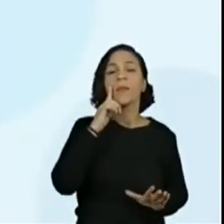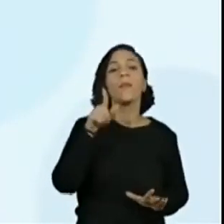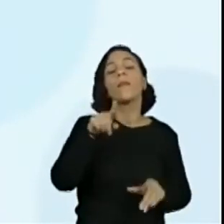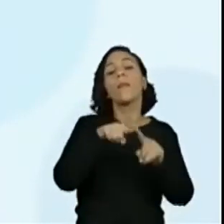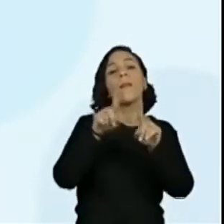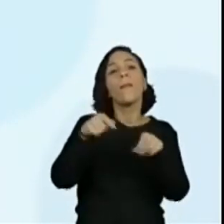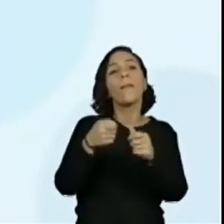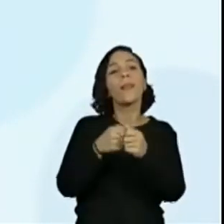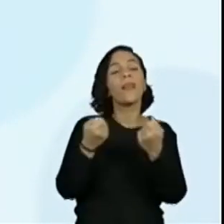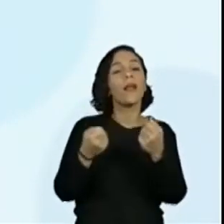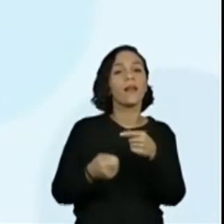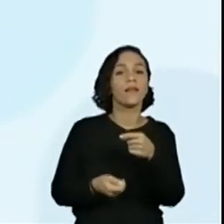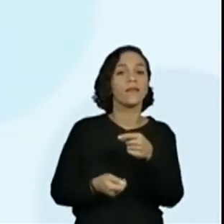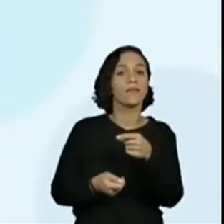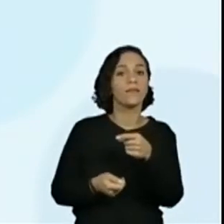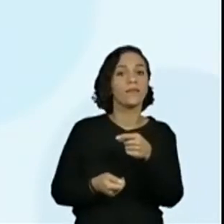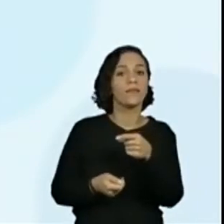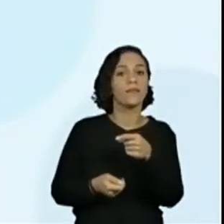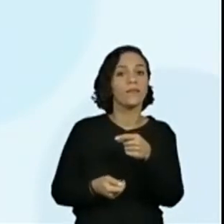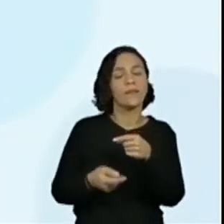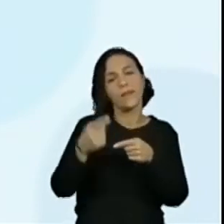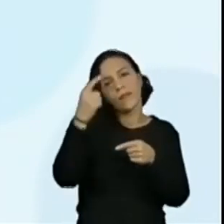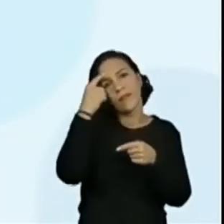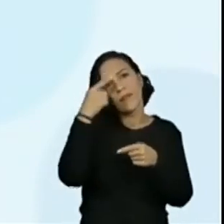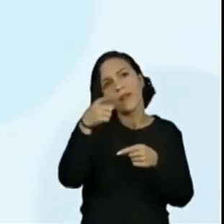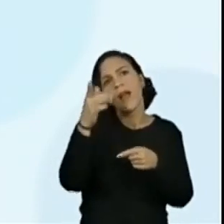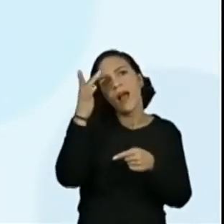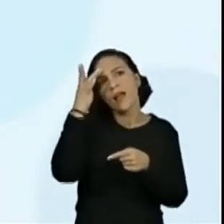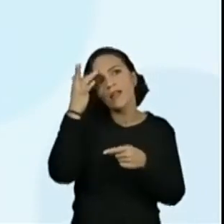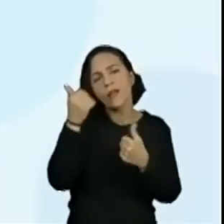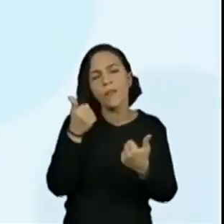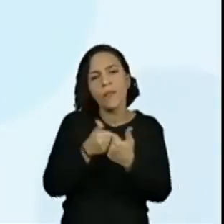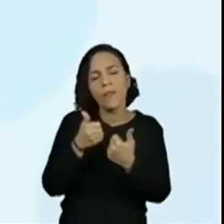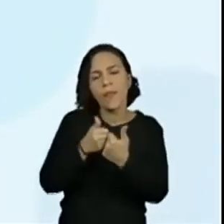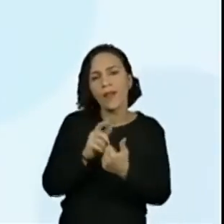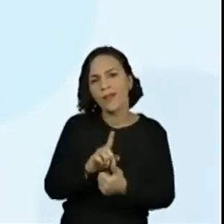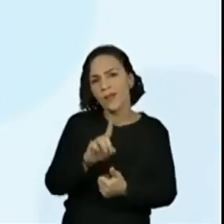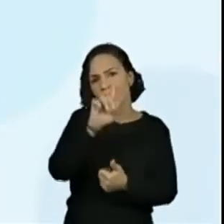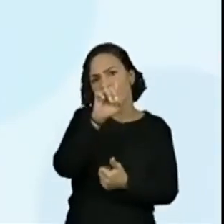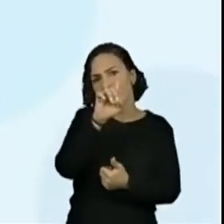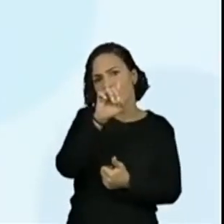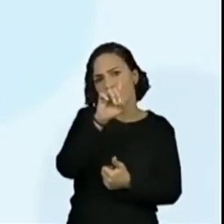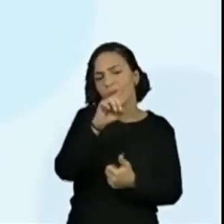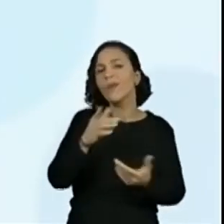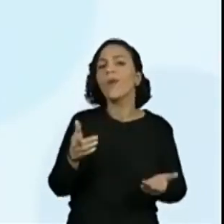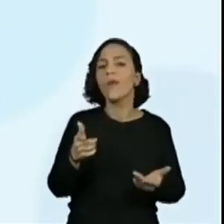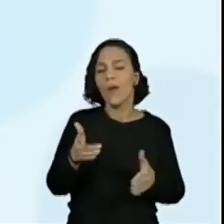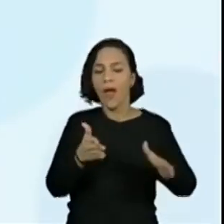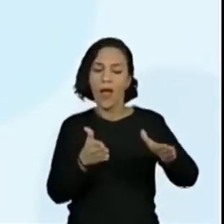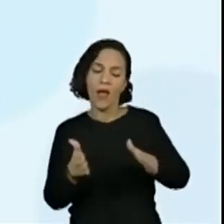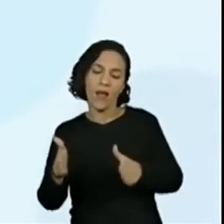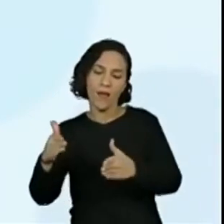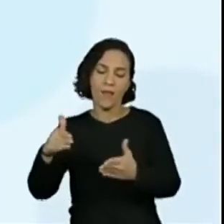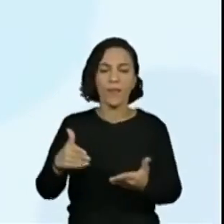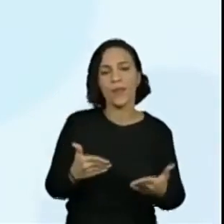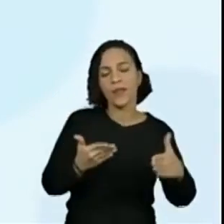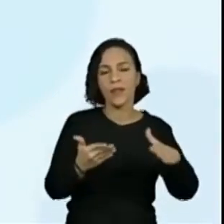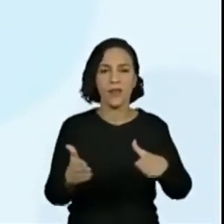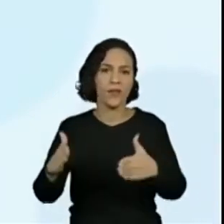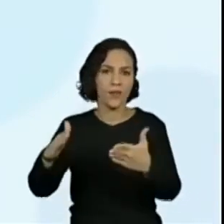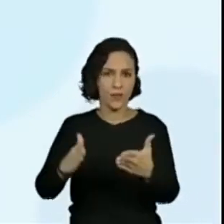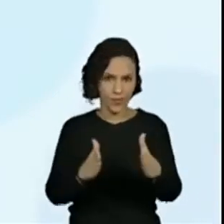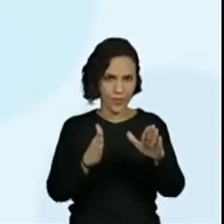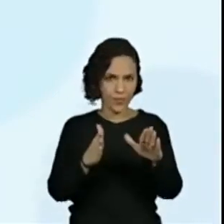Padaria está o quê? Mais próxima do posto de gasolina do que a farmácia. É em relação ao trajeto que da eles padaria. Fazem,